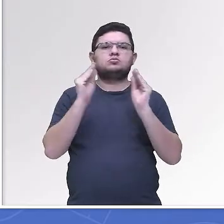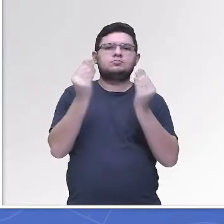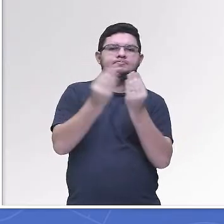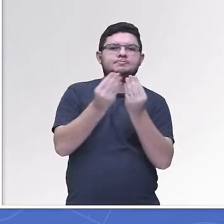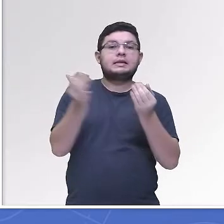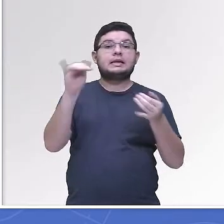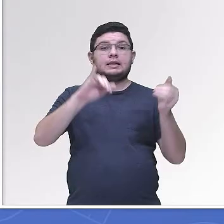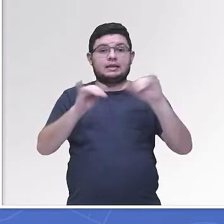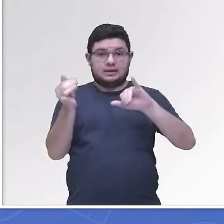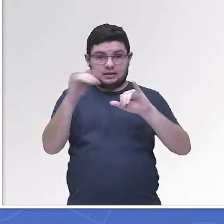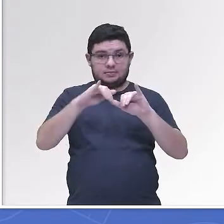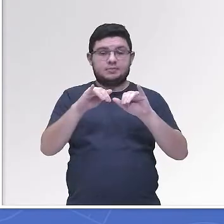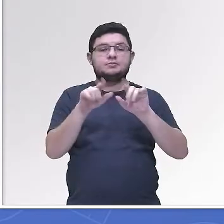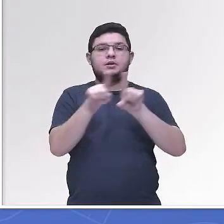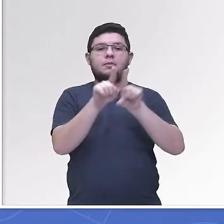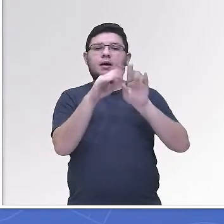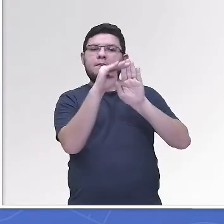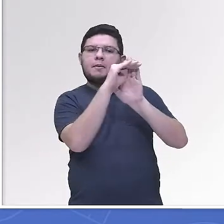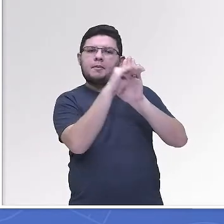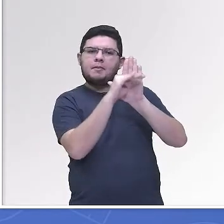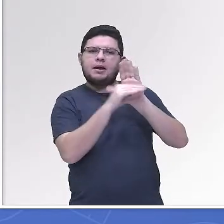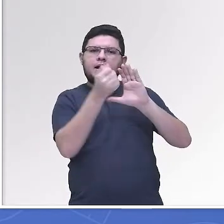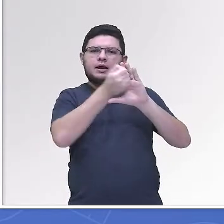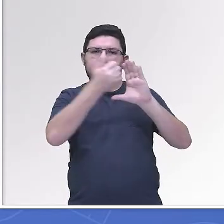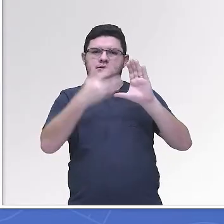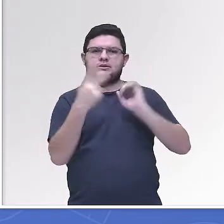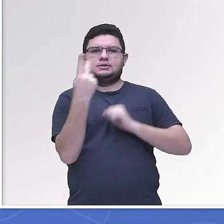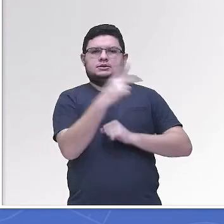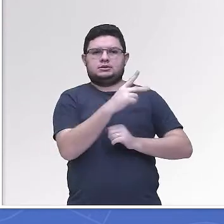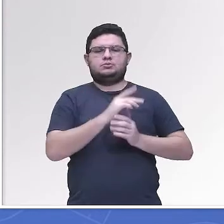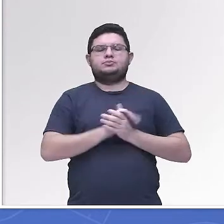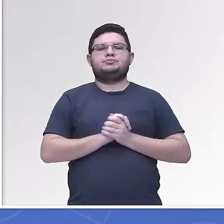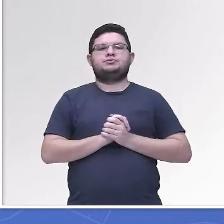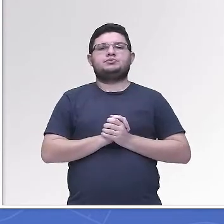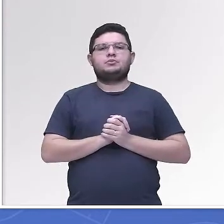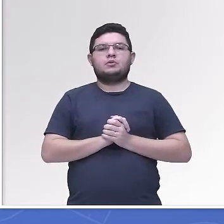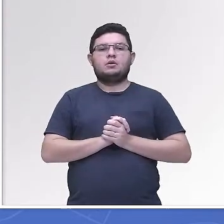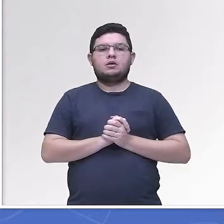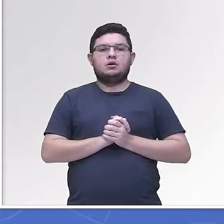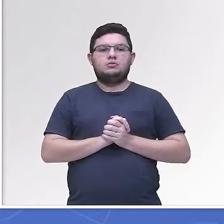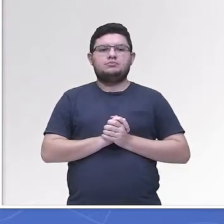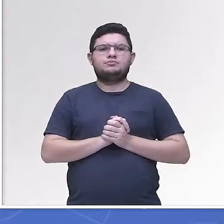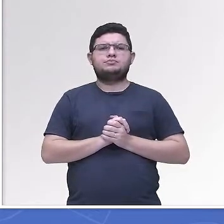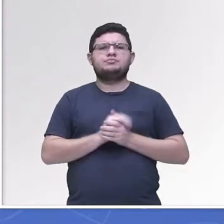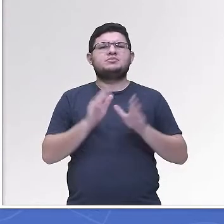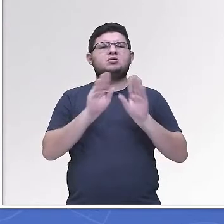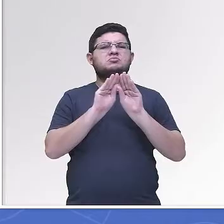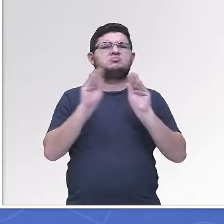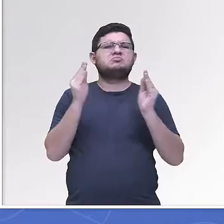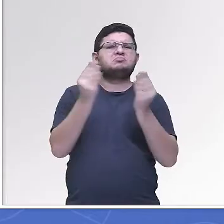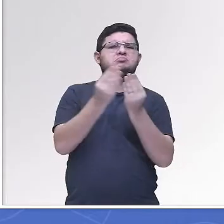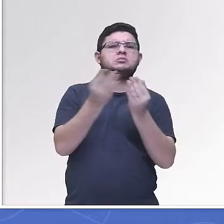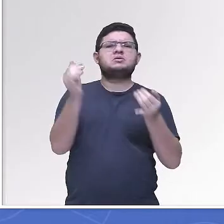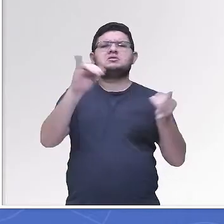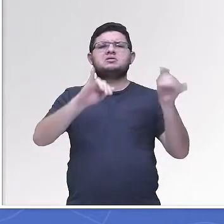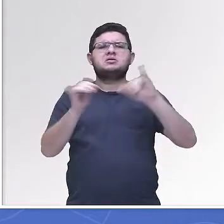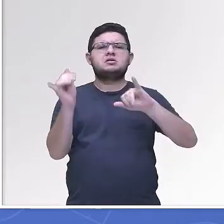classificação e características gerais. Aula 37. O que é uma substância